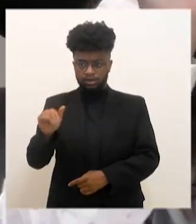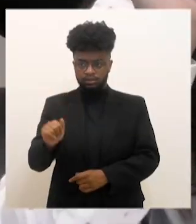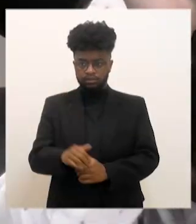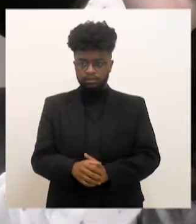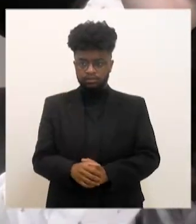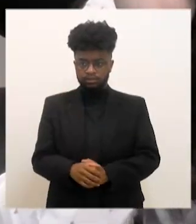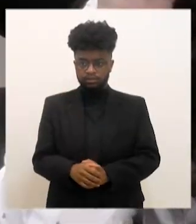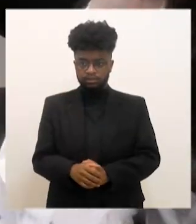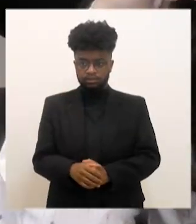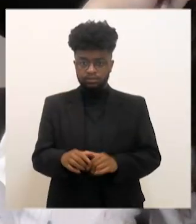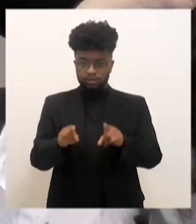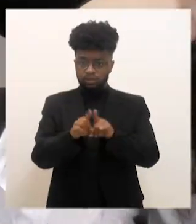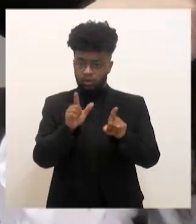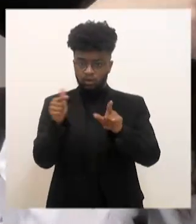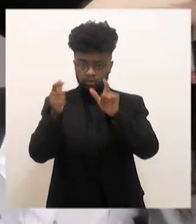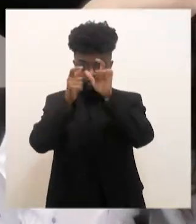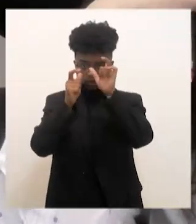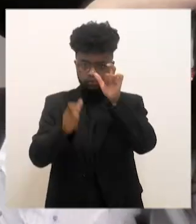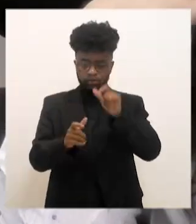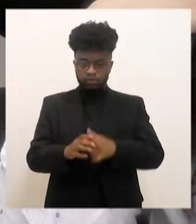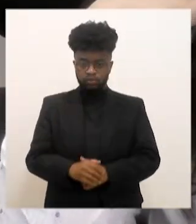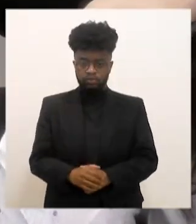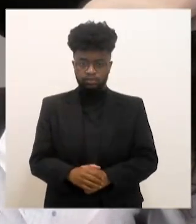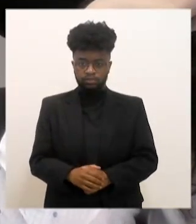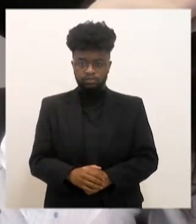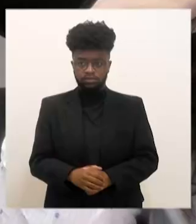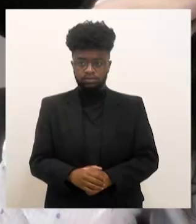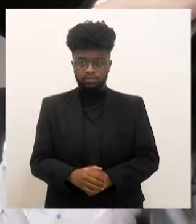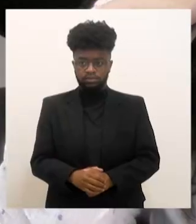é? Distúrbios também.